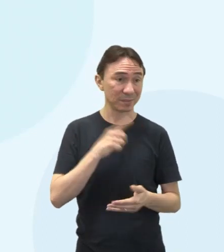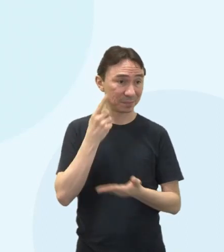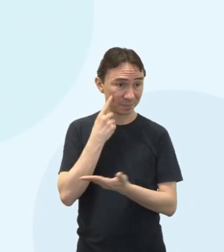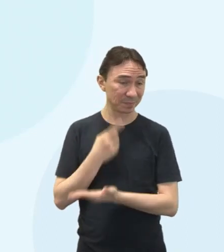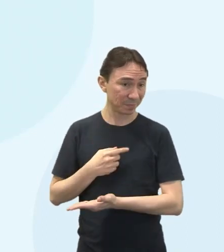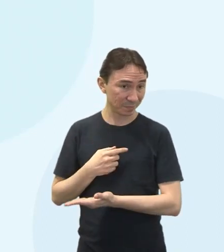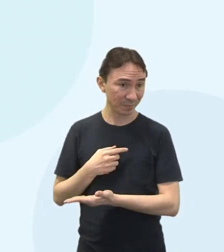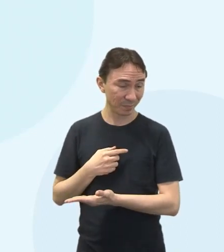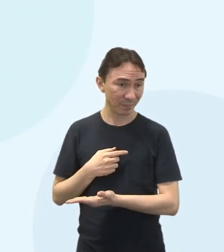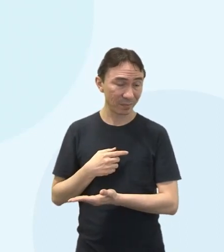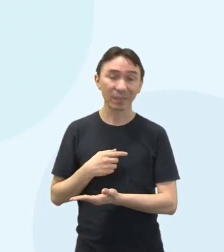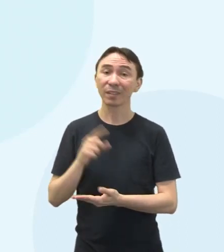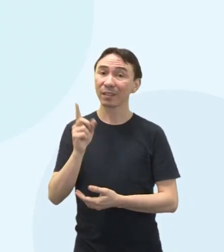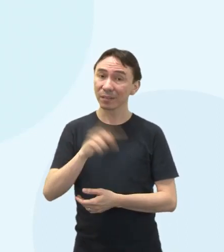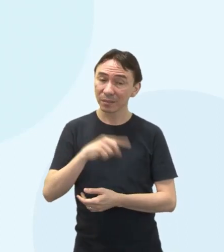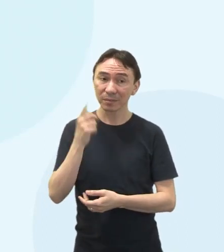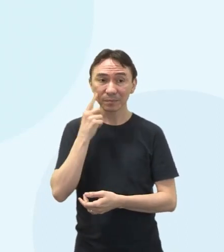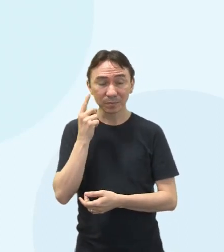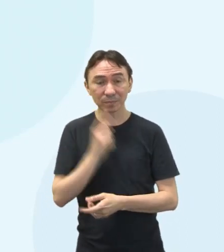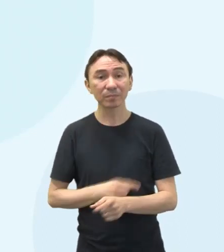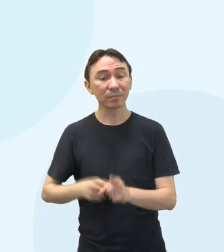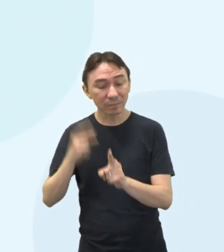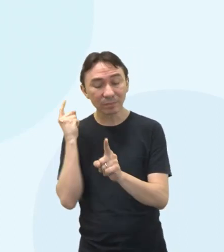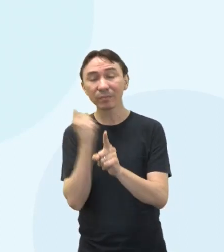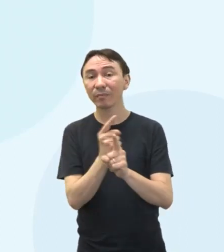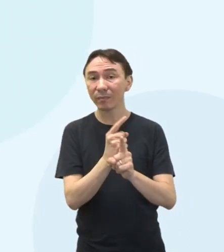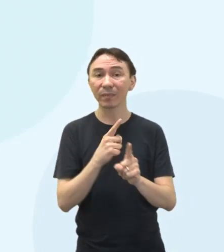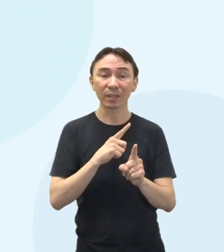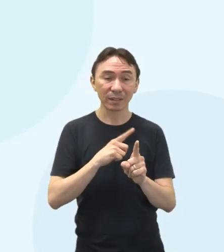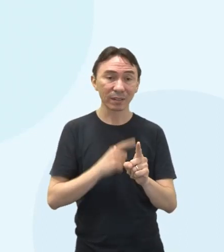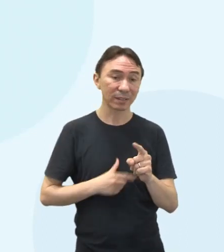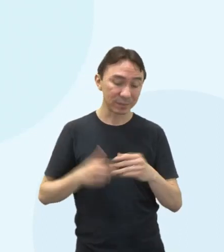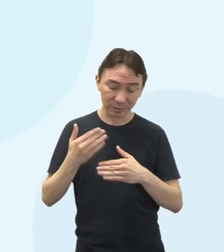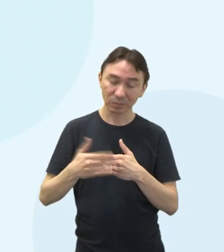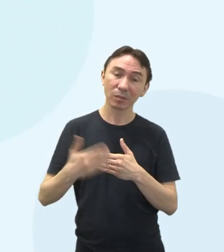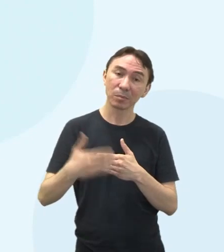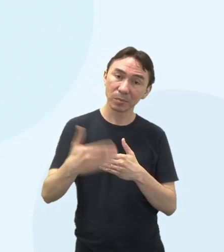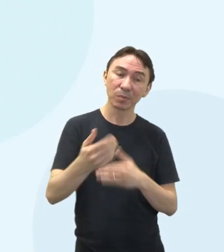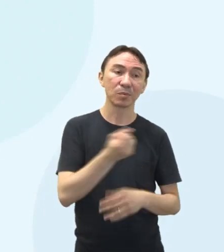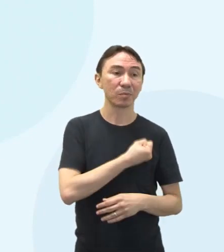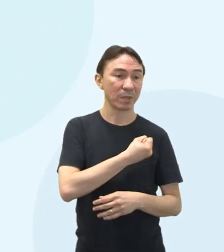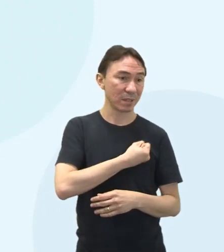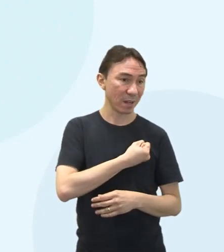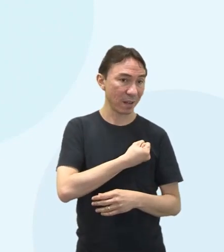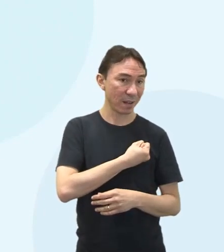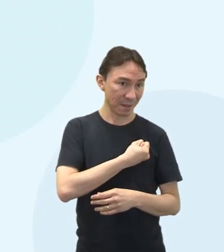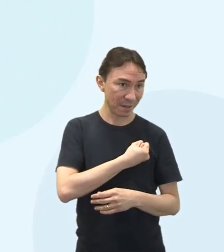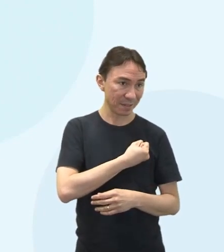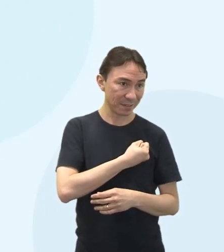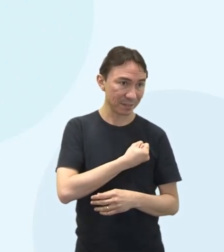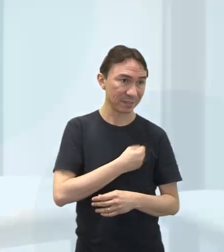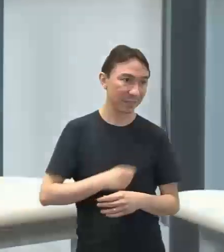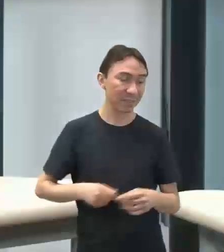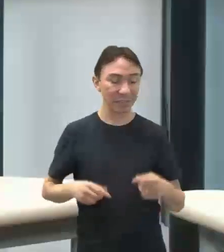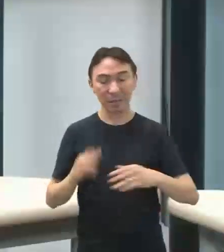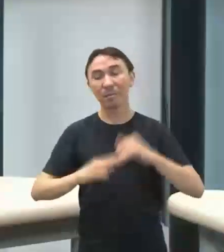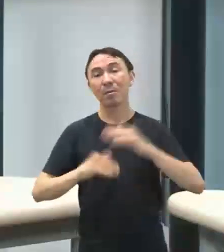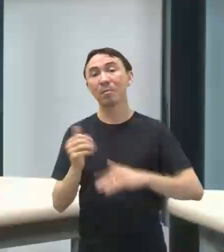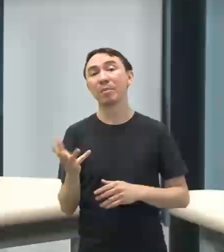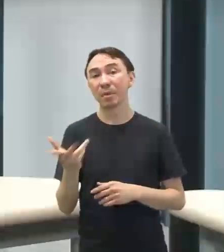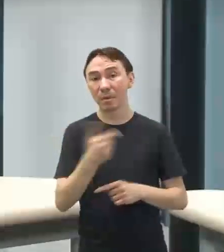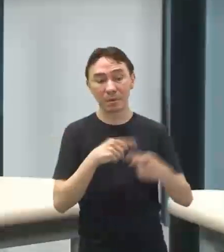identificação e descrição de regularidades em sequências numéricas recursivas então nós destacamos aí